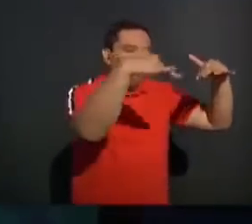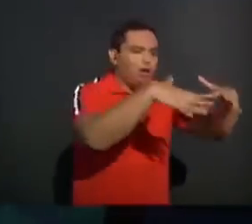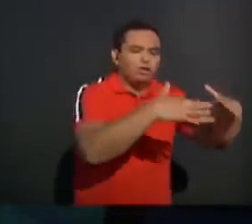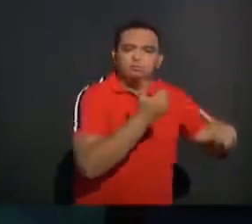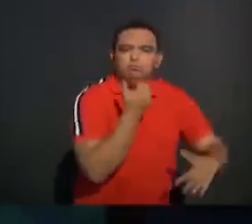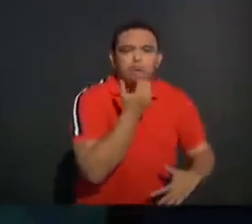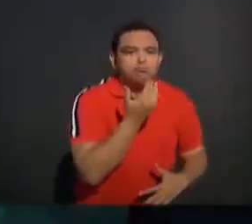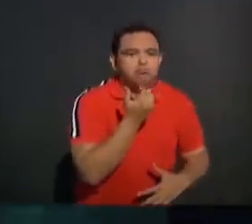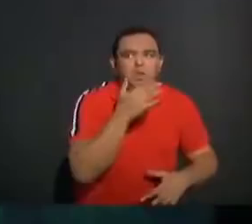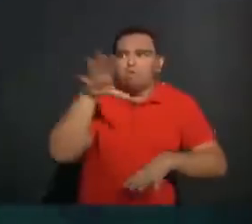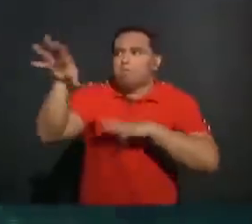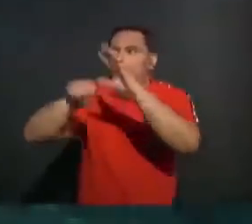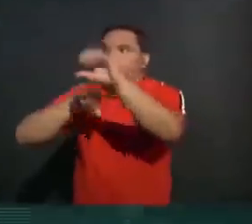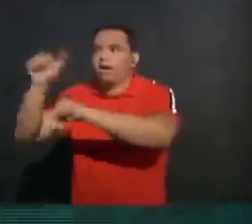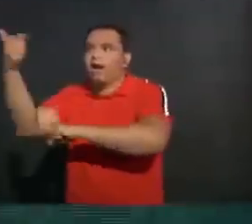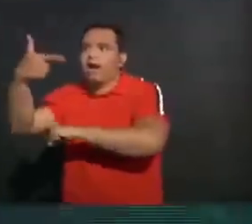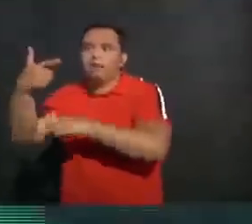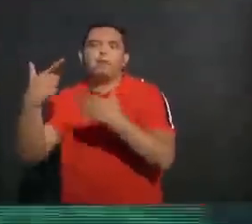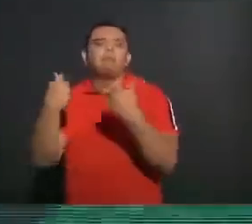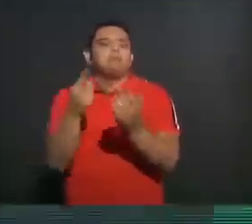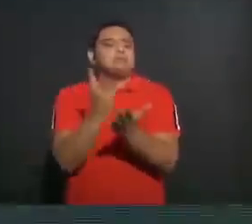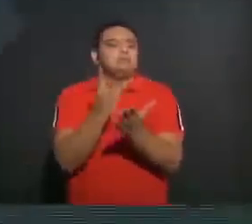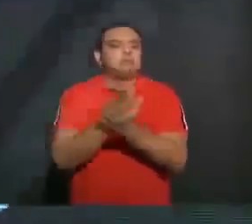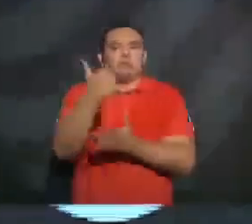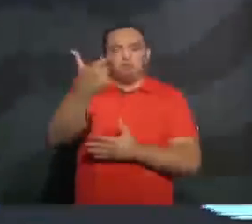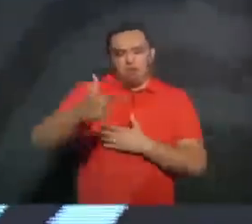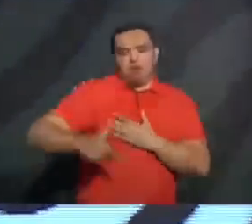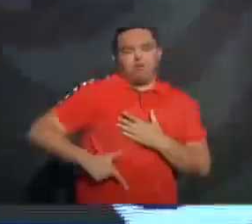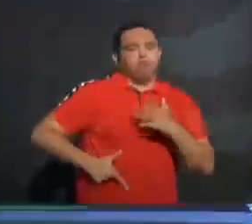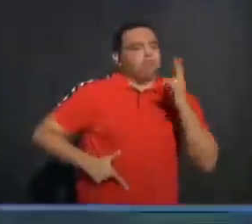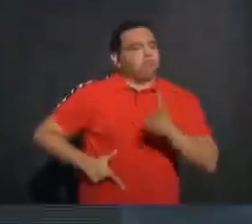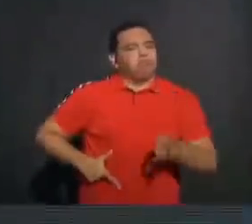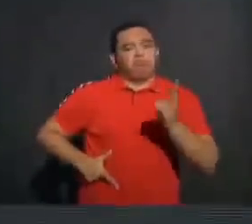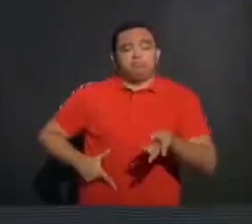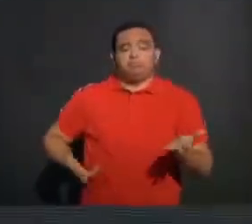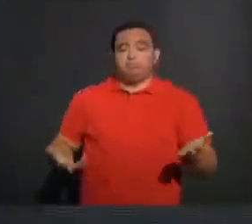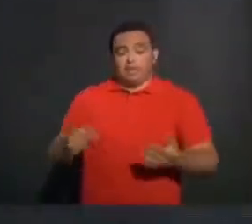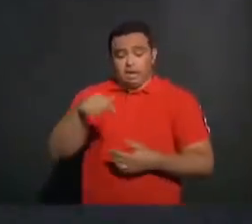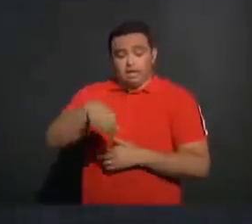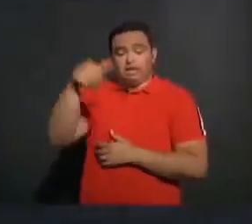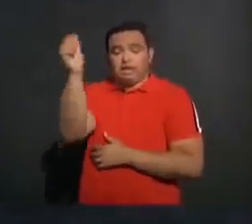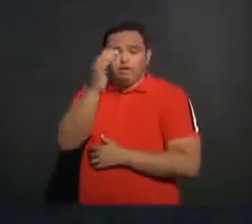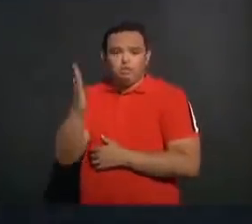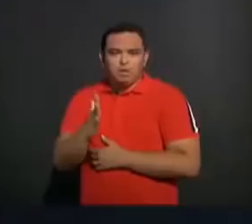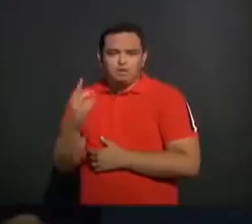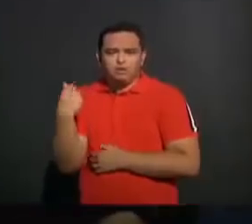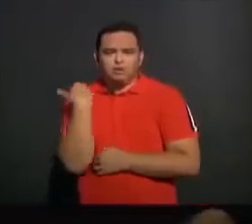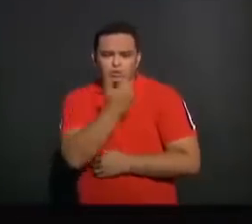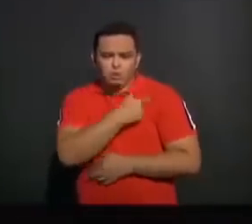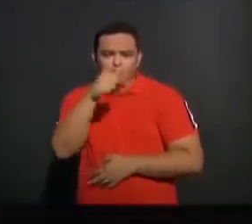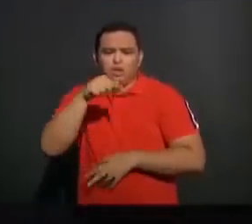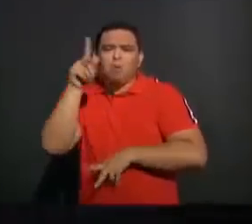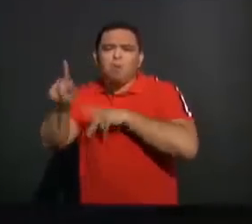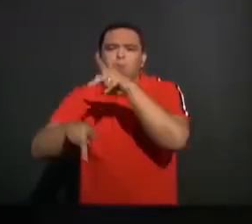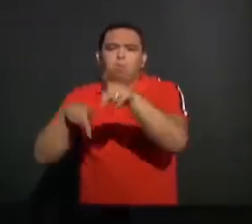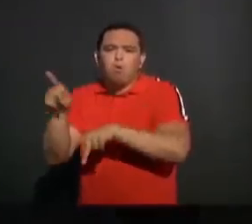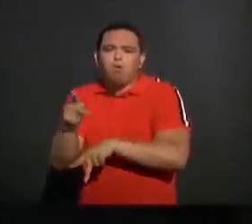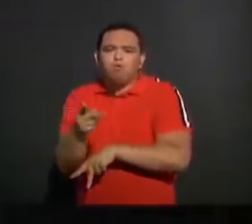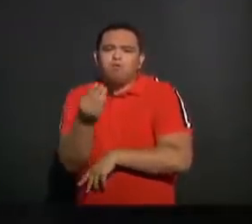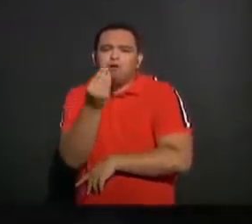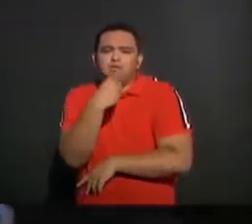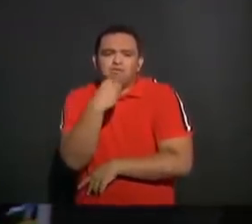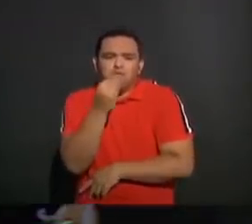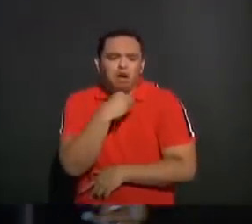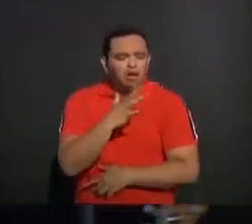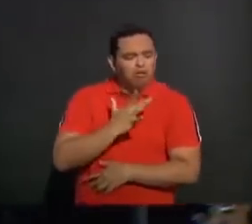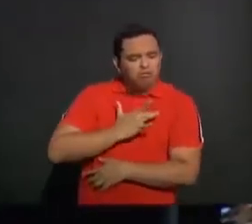tempo de ir no quartel buscar arma. Tem que andar armado. Aqui no Brasil, sabe por quê que a gente é esse povo fragilizado, dodóizinho